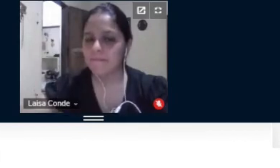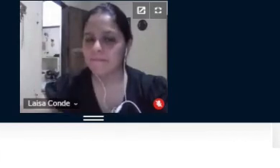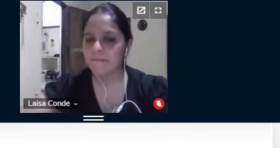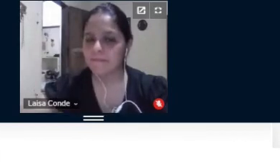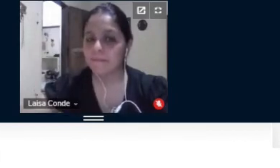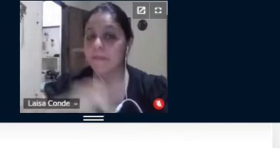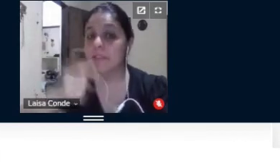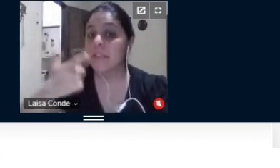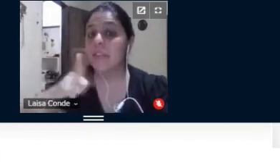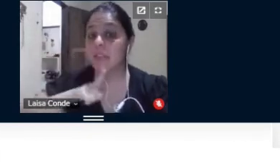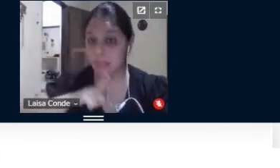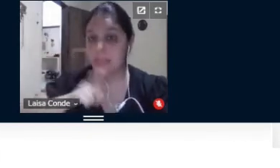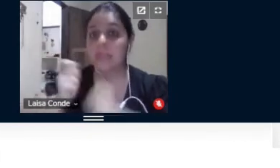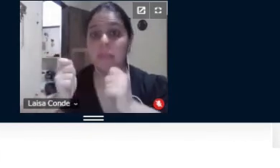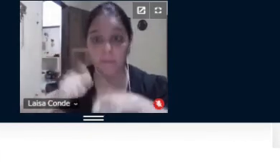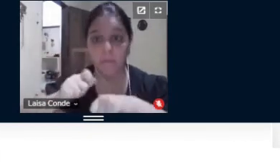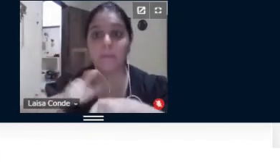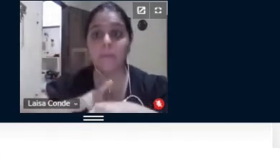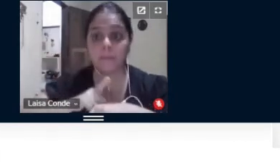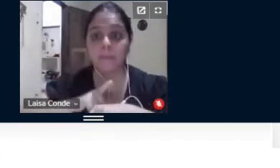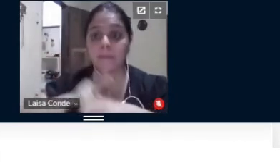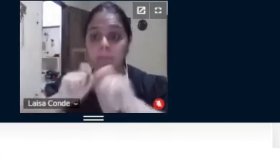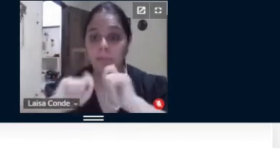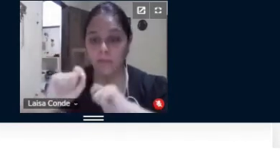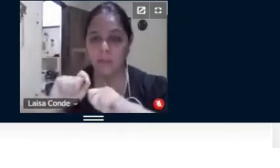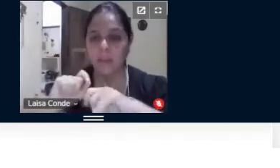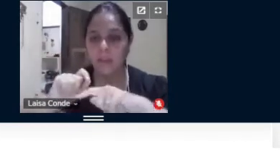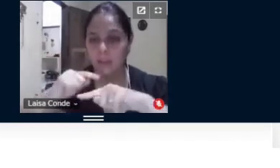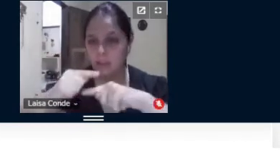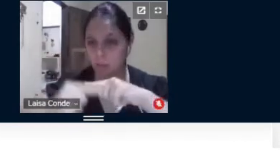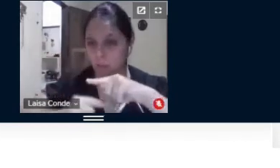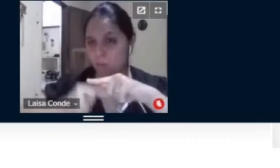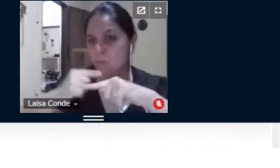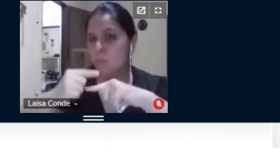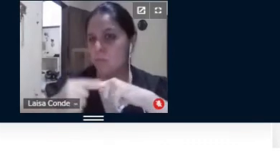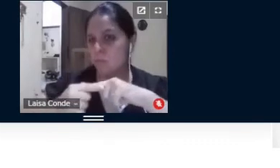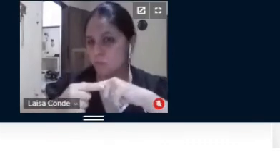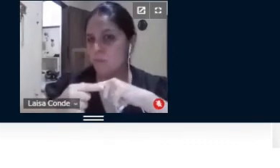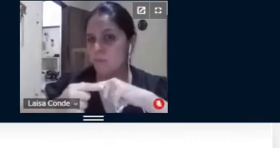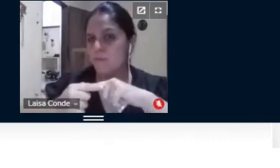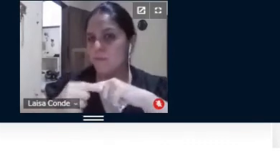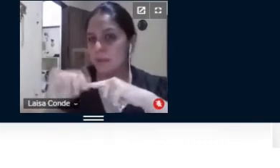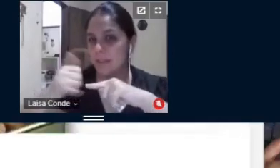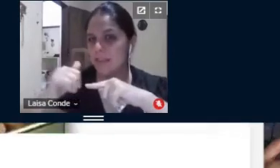A gente pode ter um condutor central,